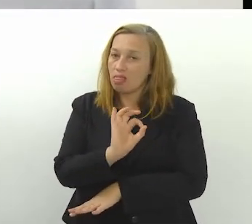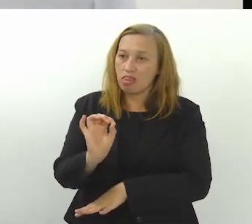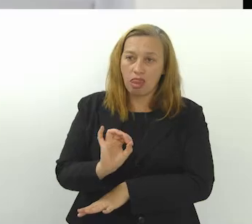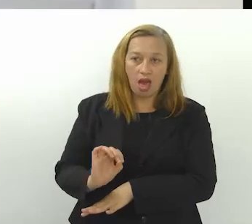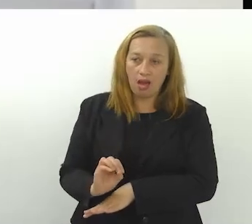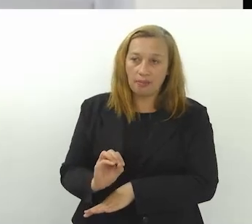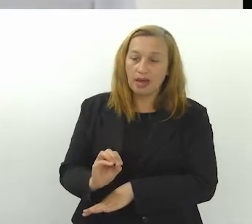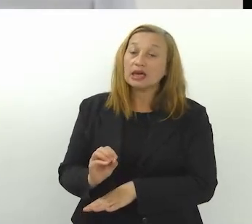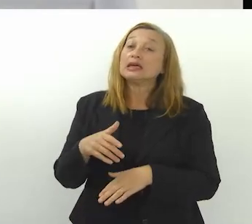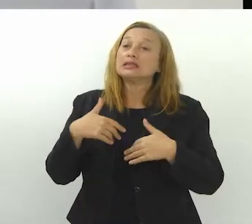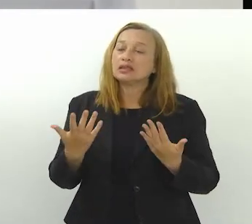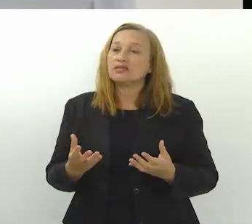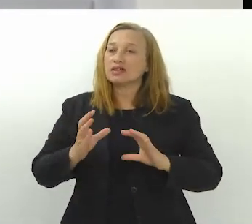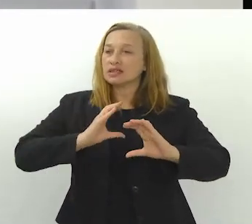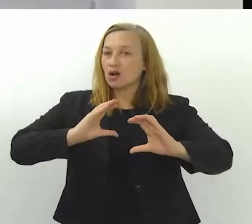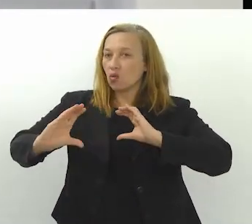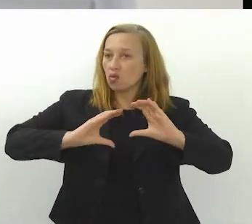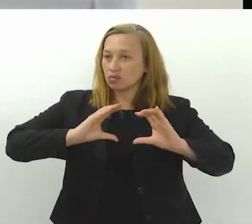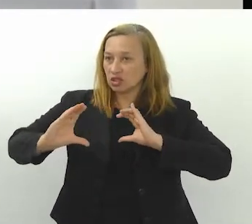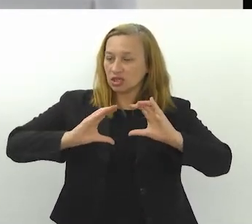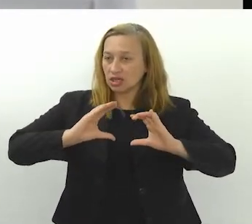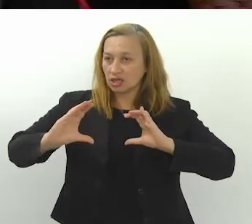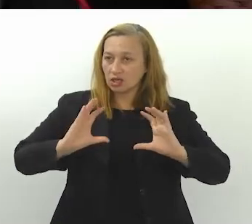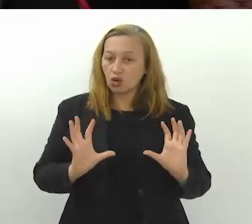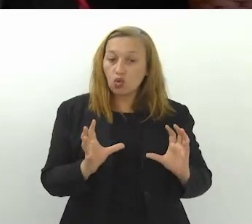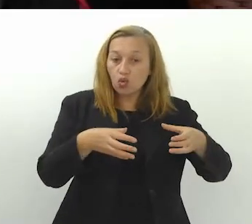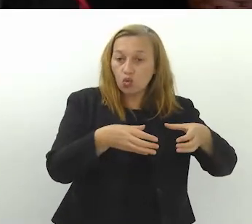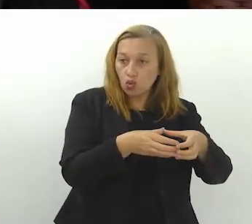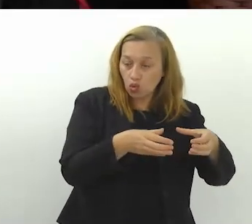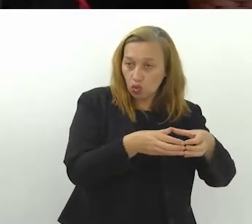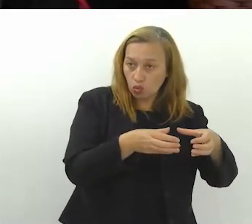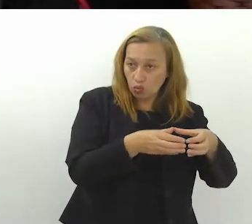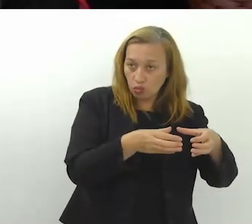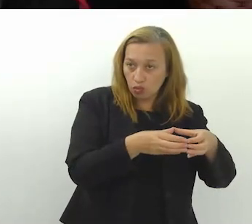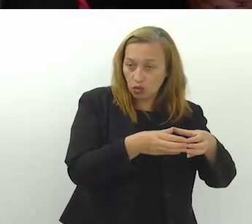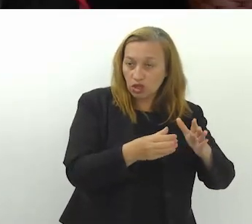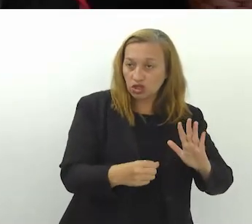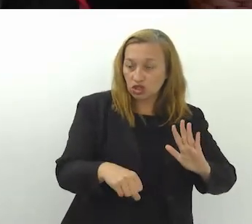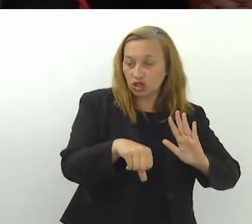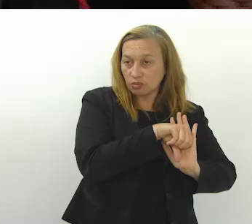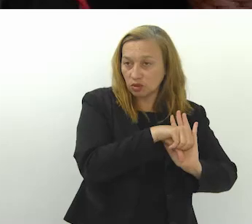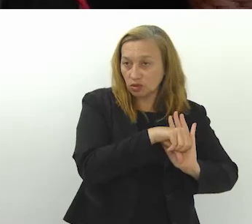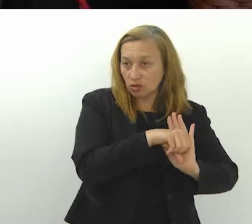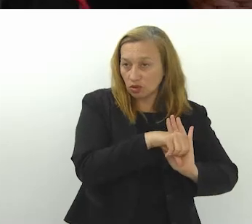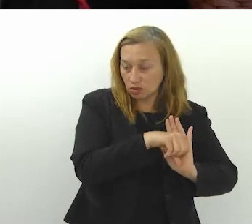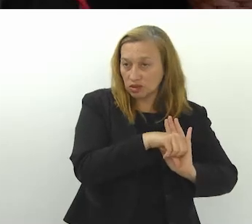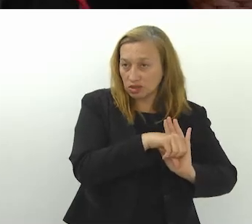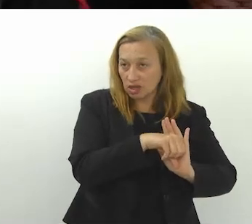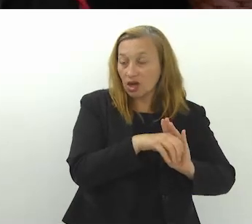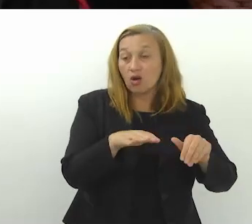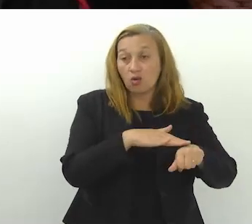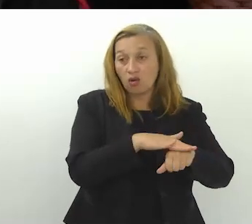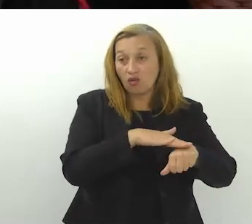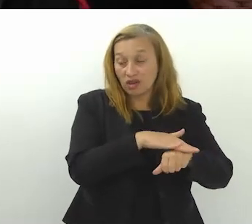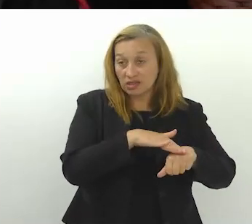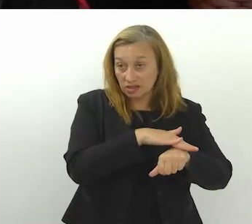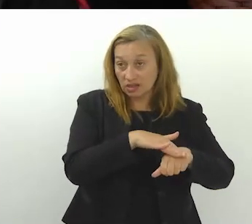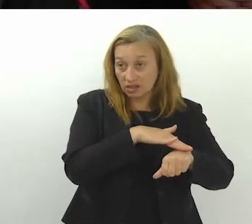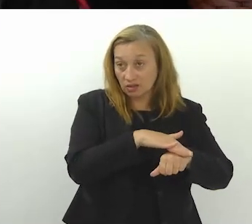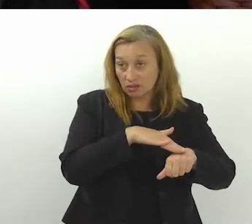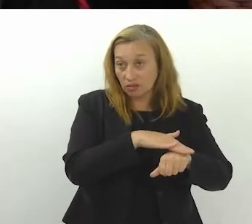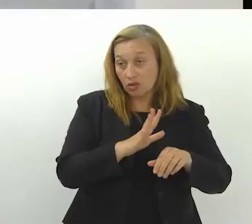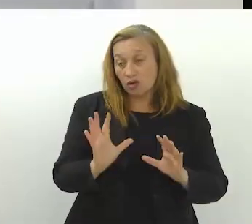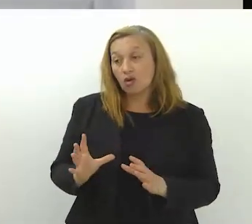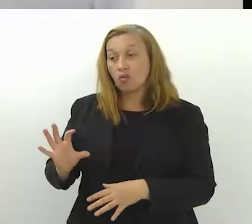eles fazem essa mediação, né, entre esses grupos e a polícia, não só dentro do estádio, mas também nas caravanas, e